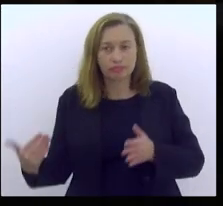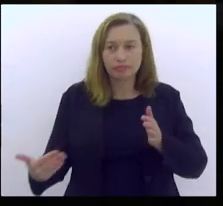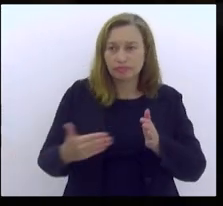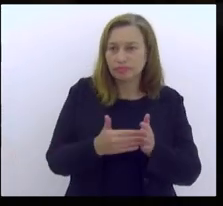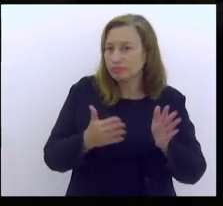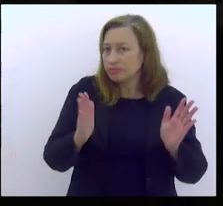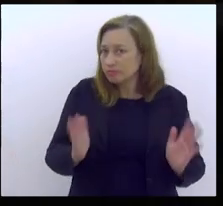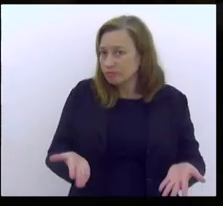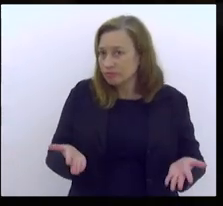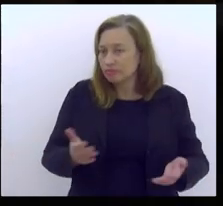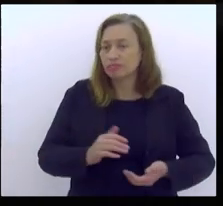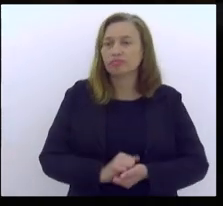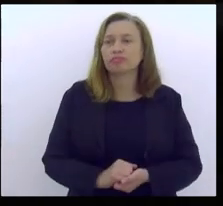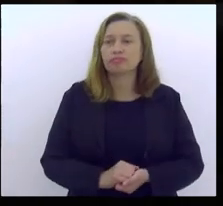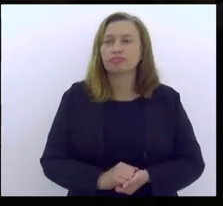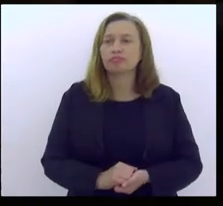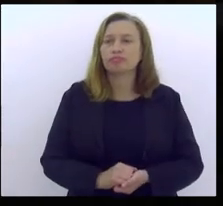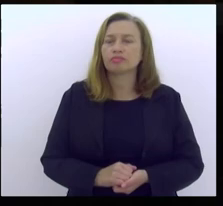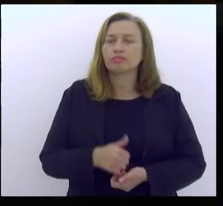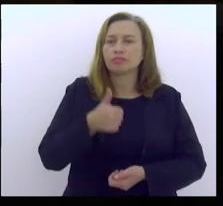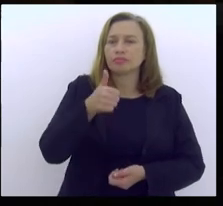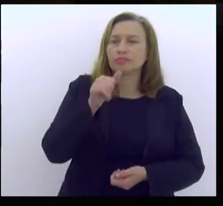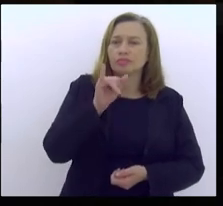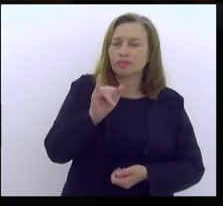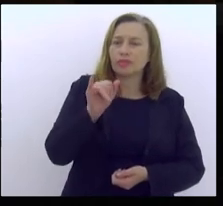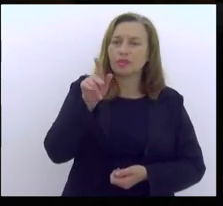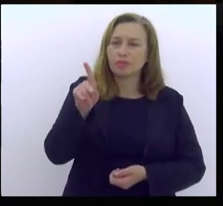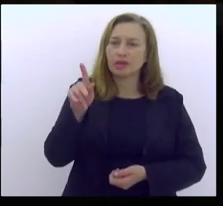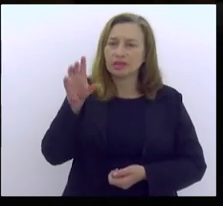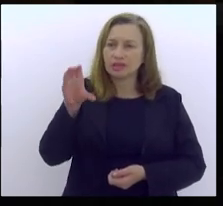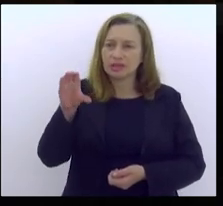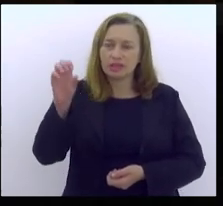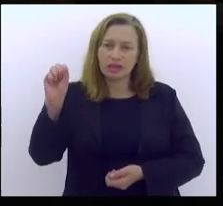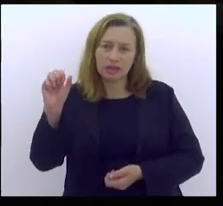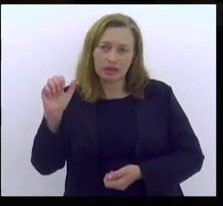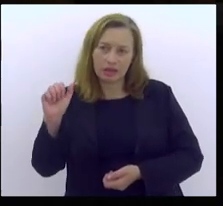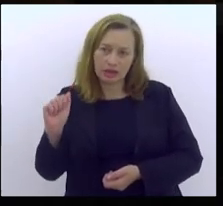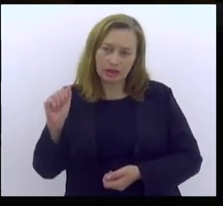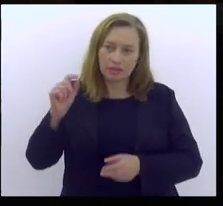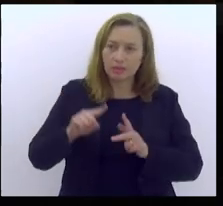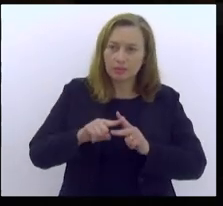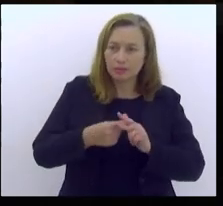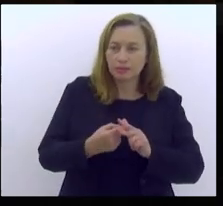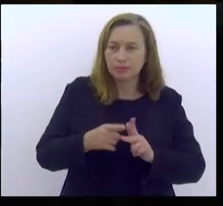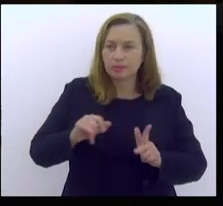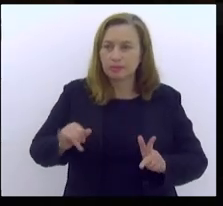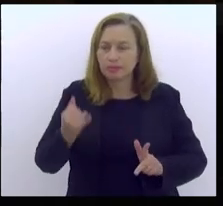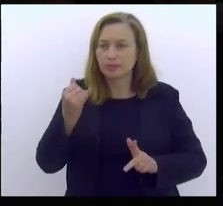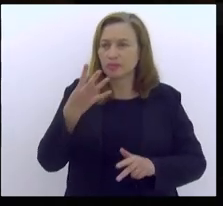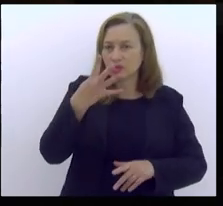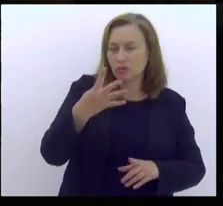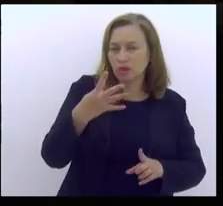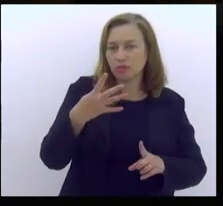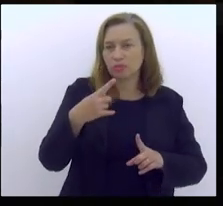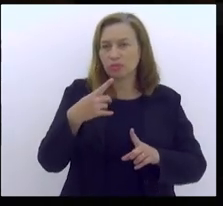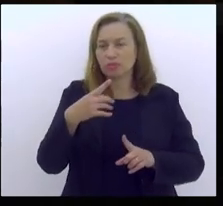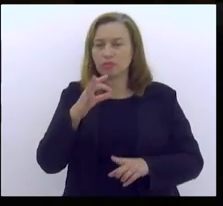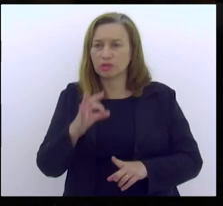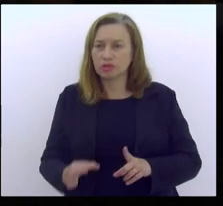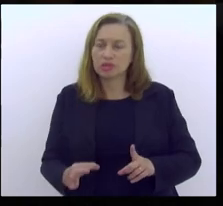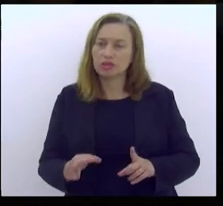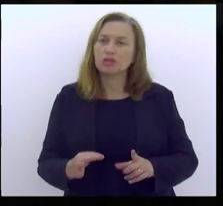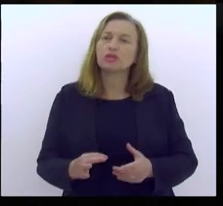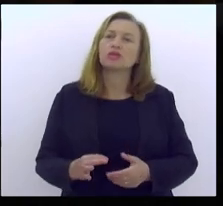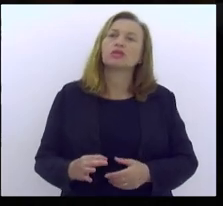presente, pelo IPCA, para corrigir a inflação, mais 4% ao ano. Então,